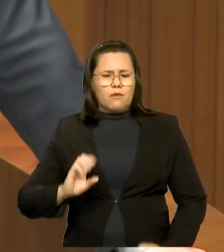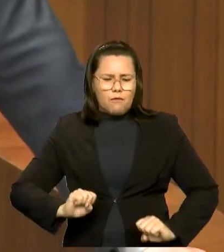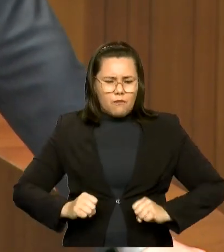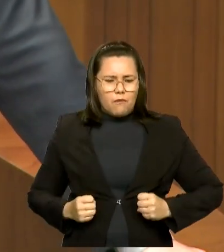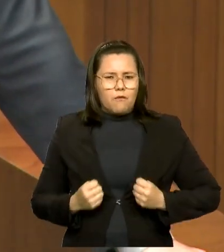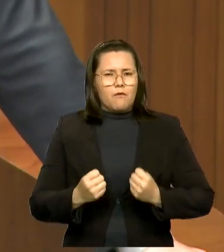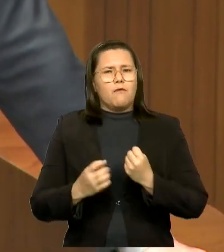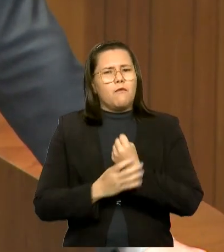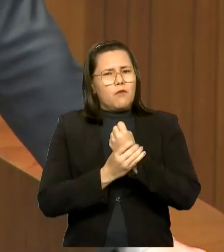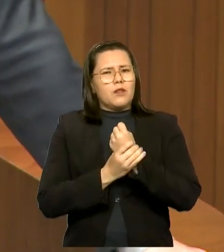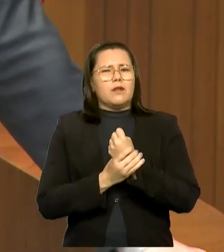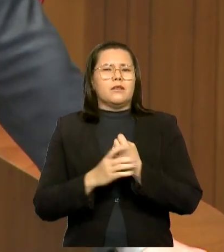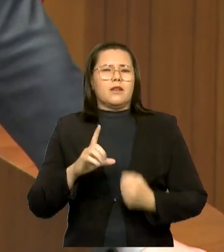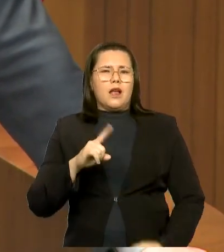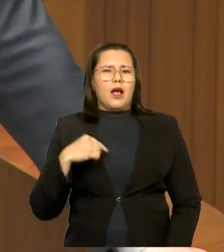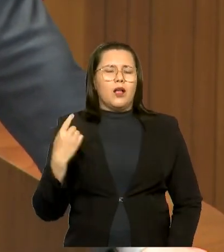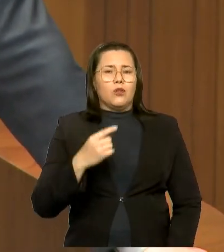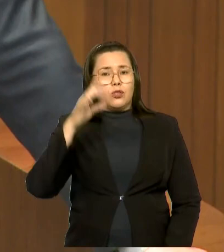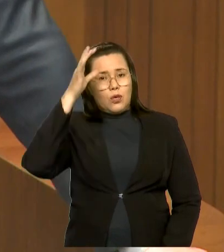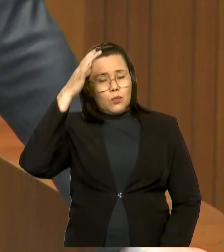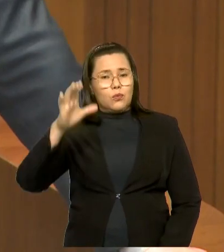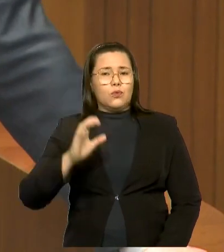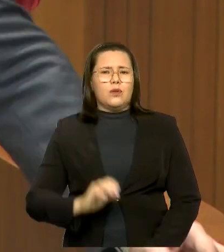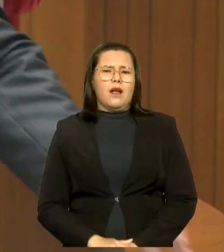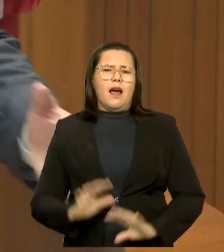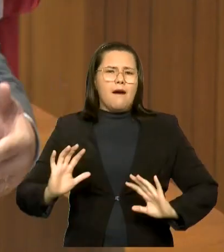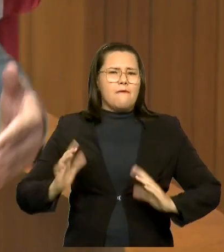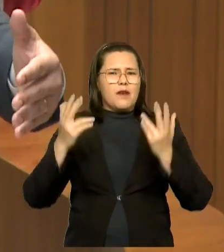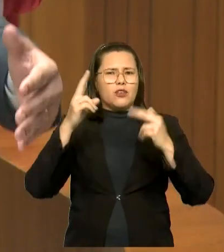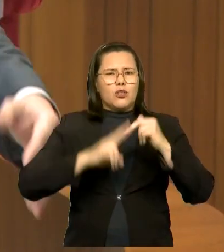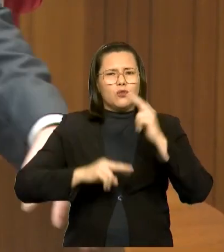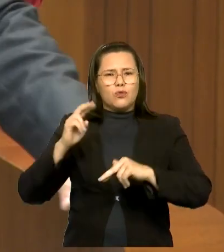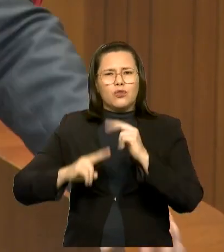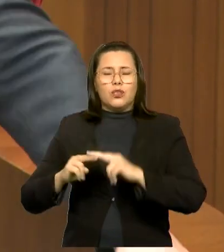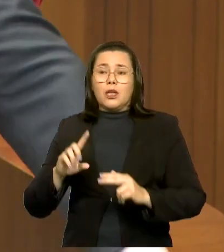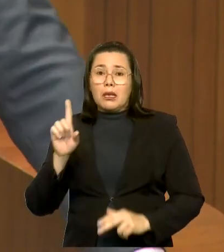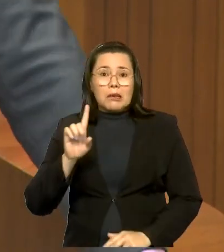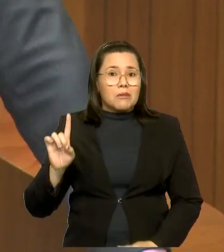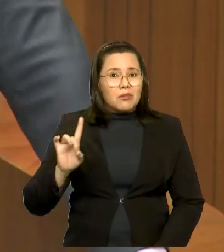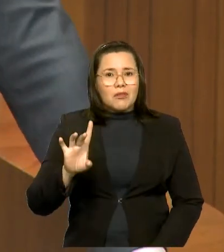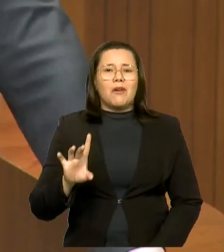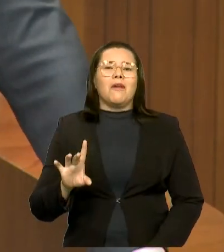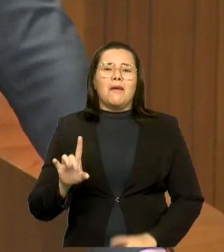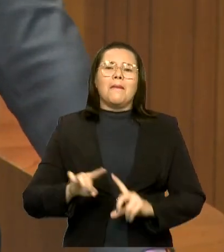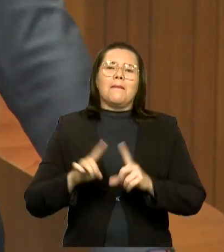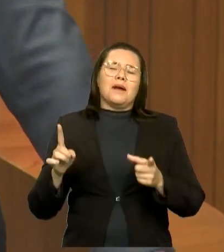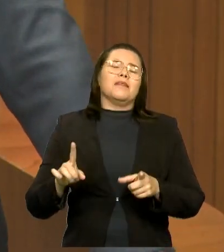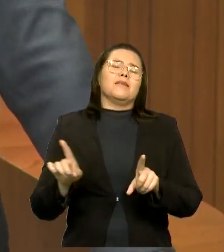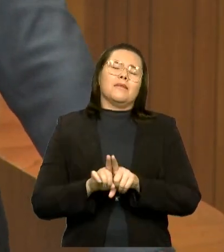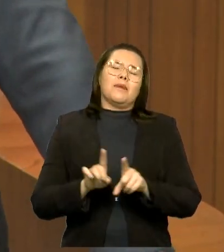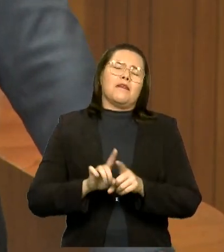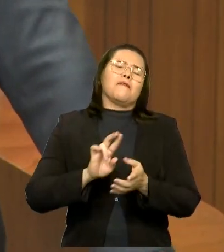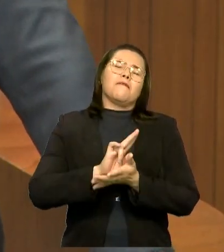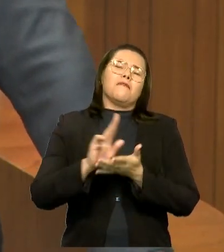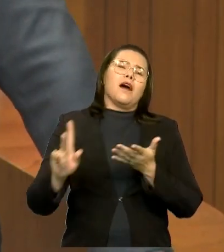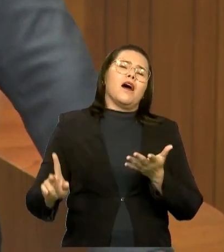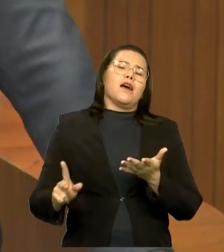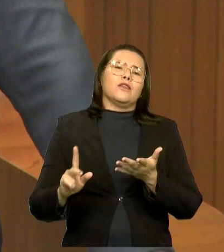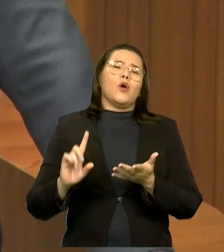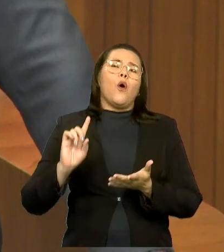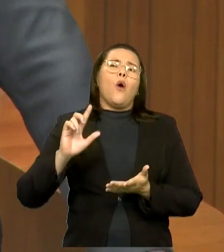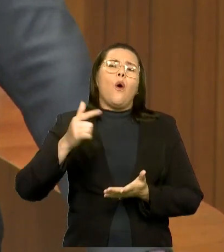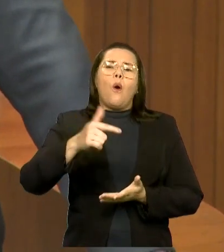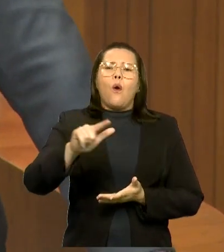no São João, não apenas nas festas juninas, mas durante todo o ano, a política estadual de cultura vem cada vez sendo